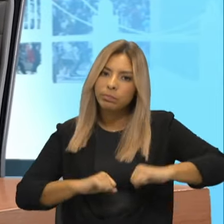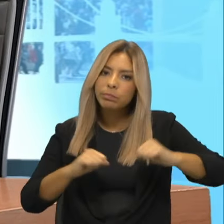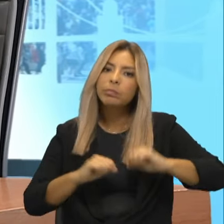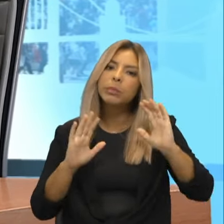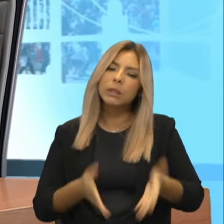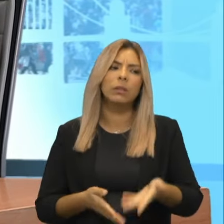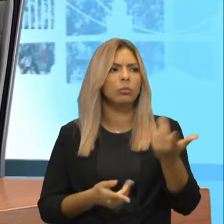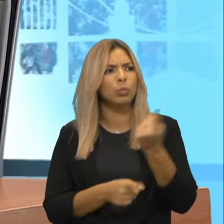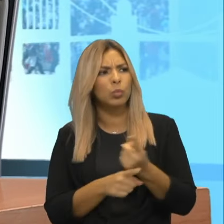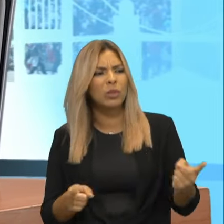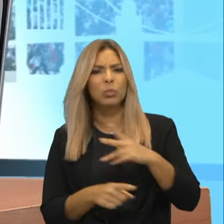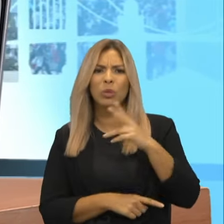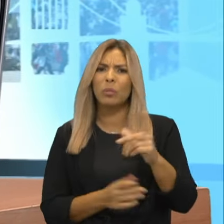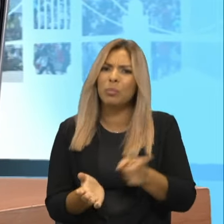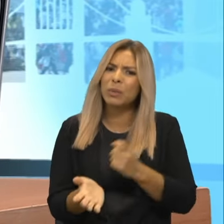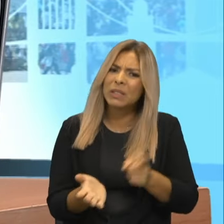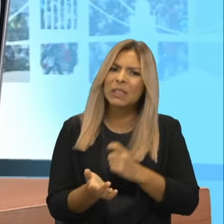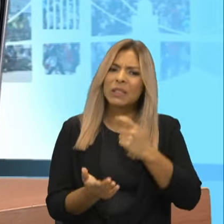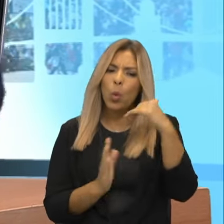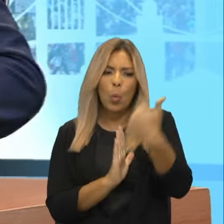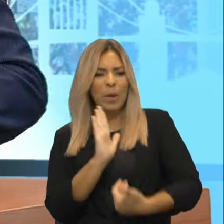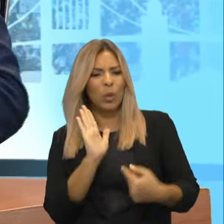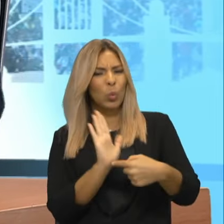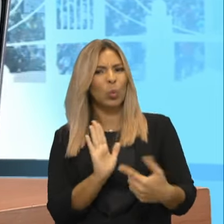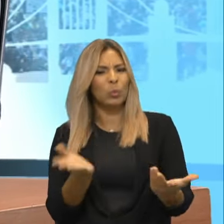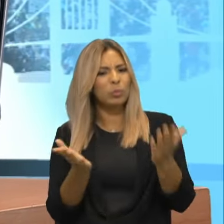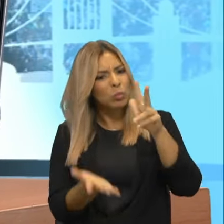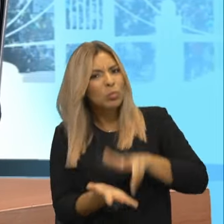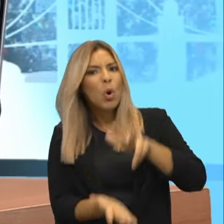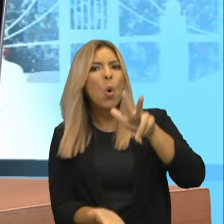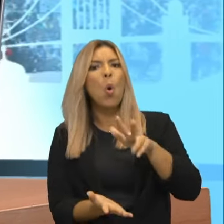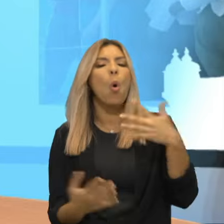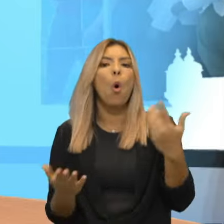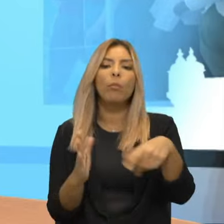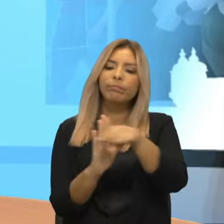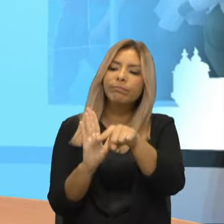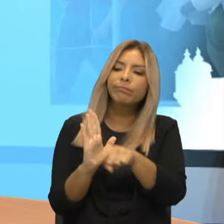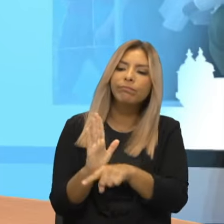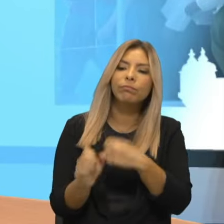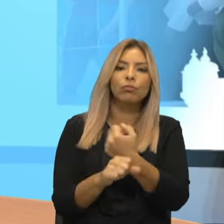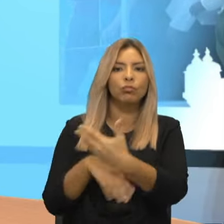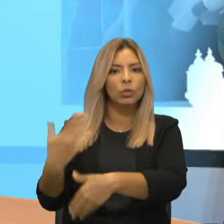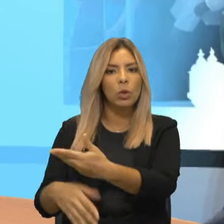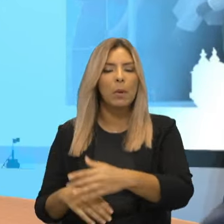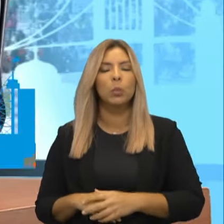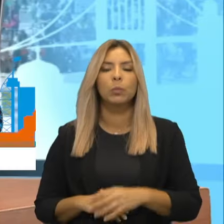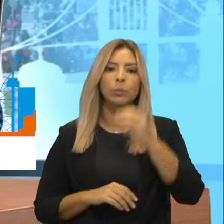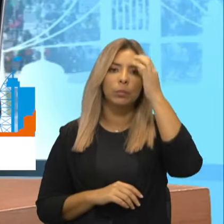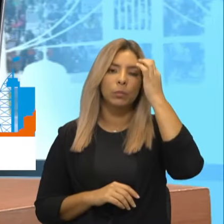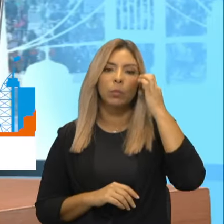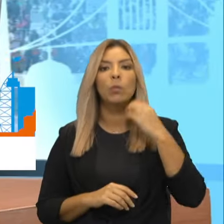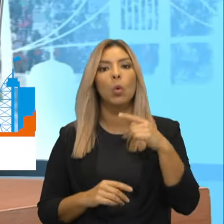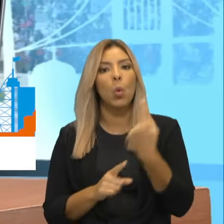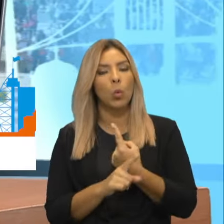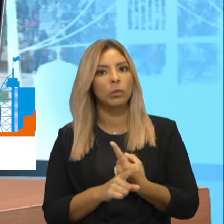o país precisa tanto deste documento, digamos, aprovado ou com condições para funcionar? Há várias coisas que podemos dizer sobre isso.